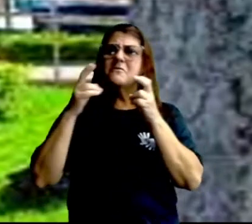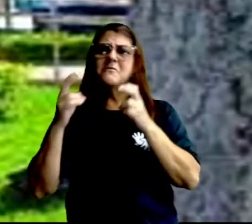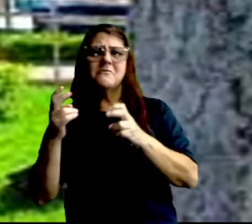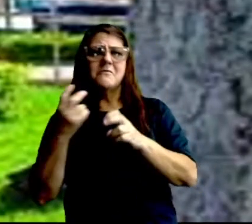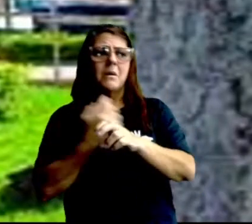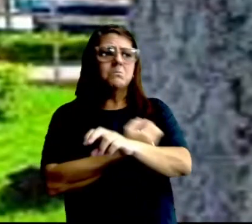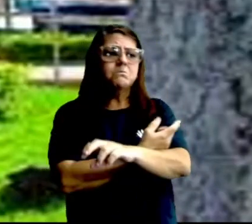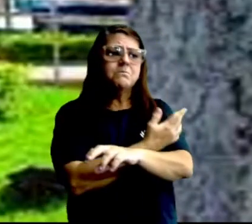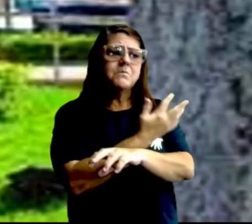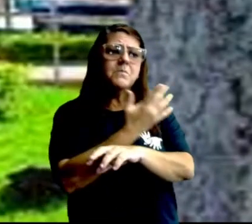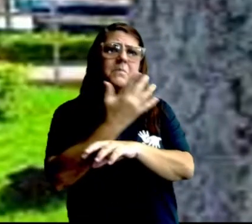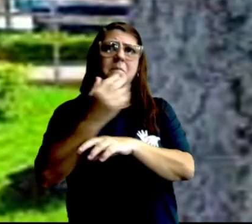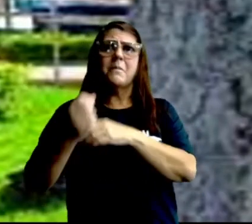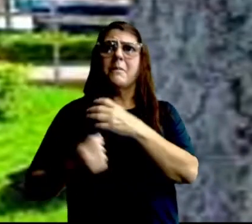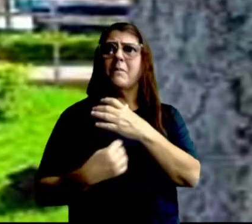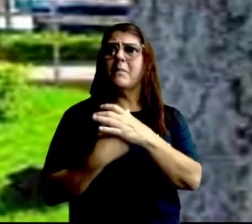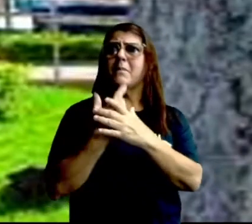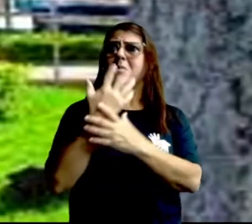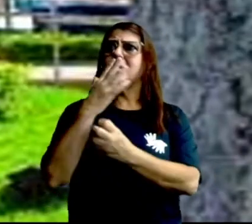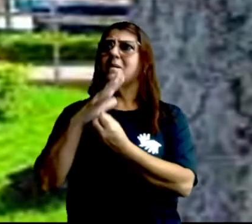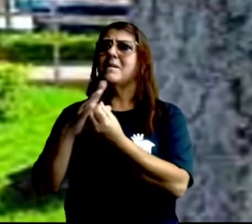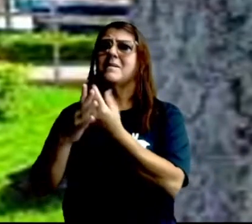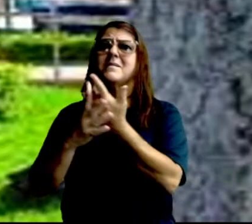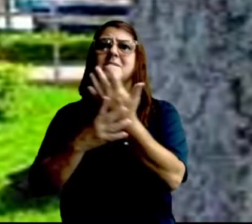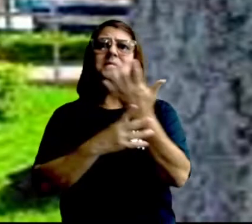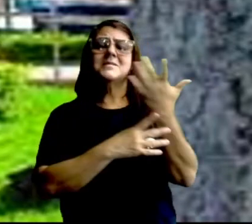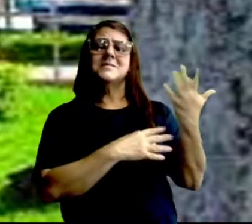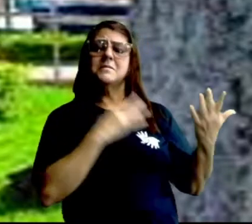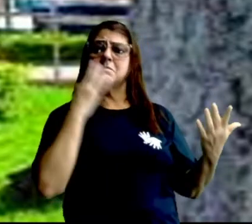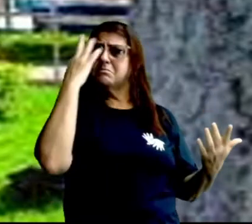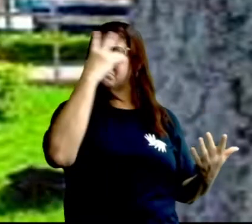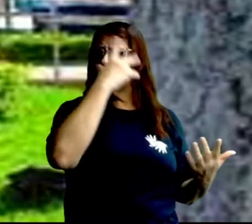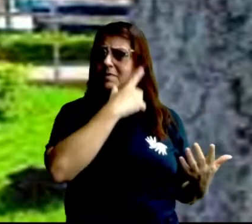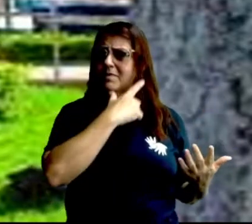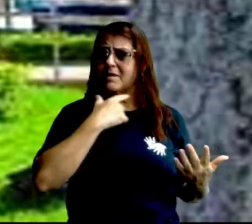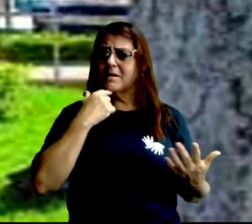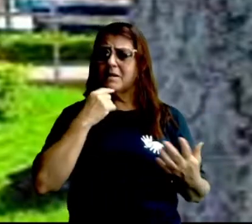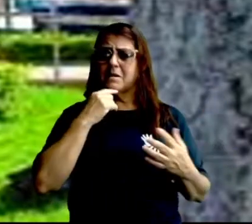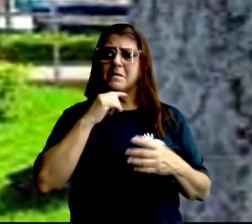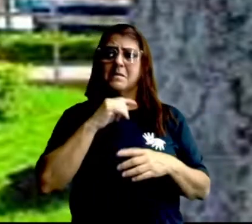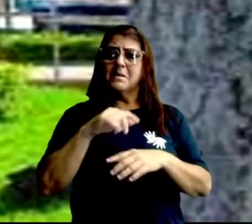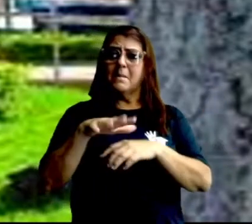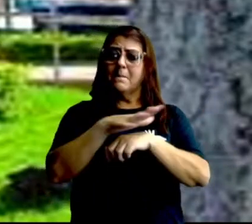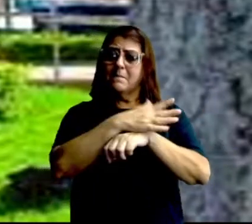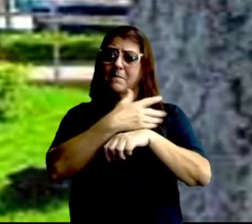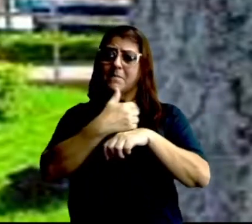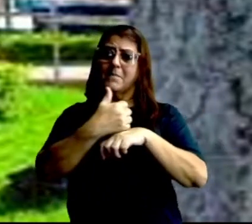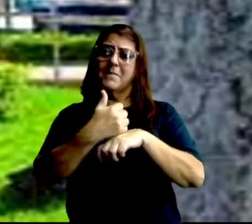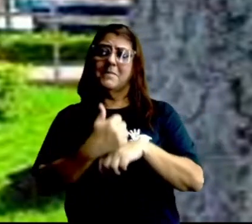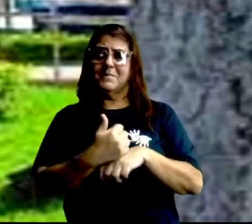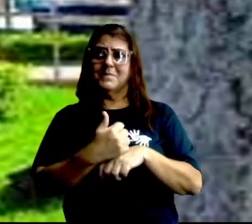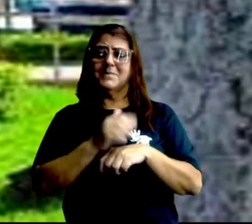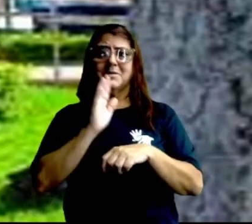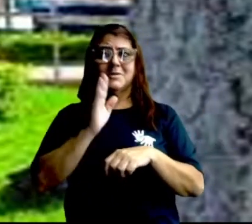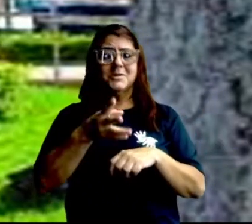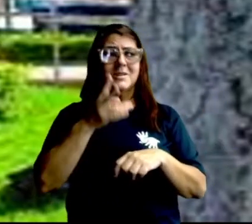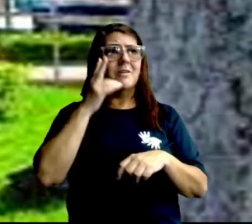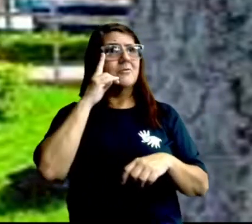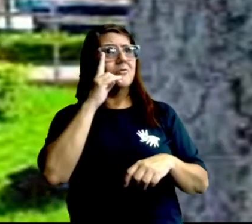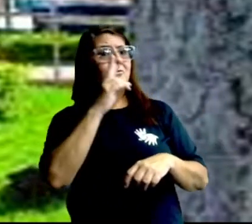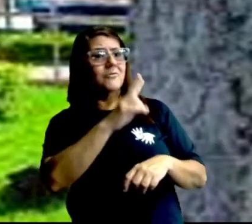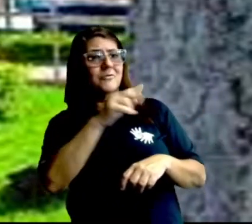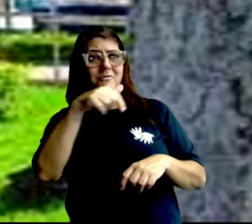vegetação claro que a gente aqui não chegou ainda na zona rural mas eu trouxe para vocês uma imagem que você já deve ter passado